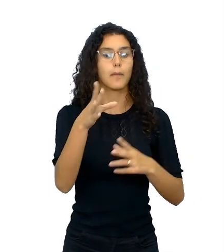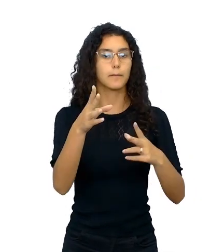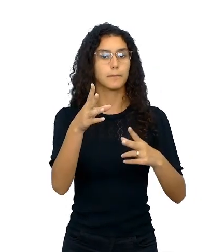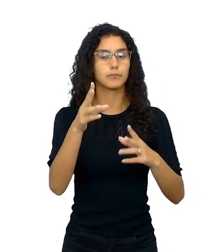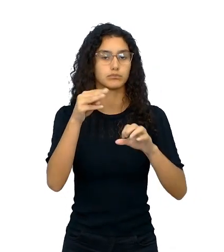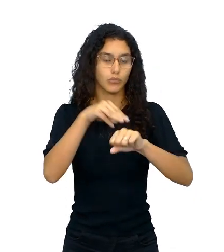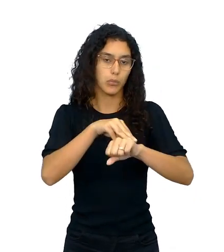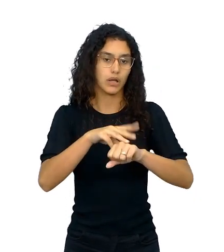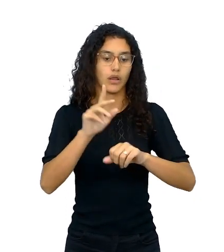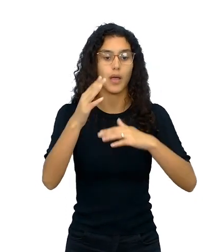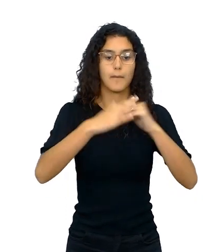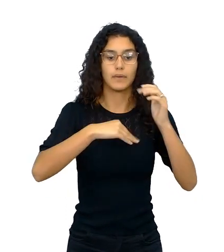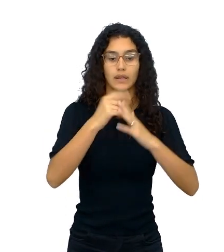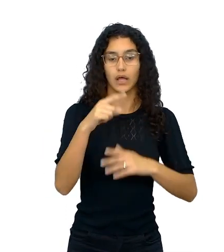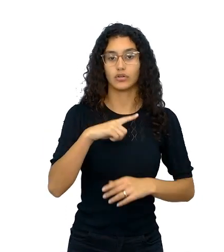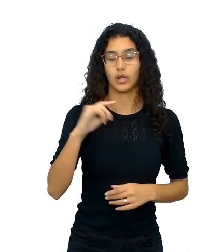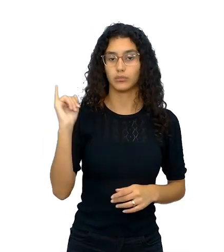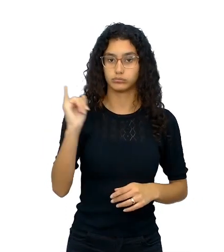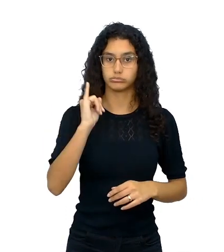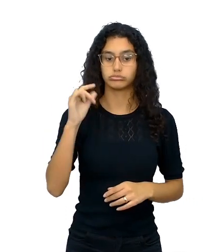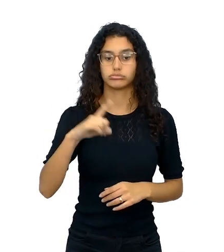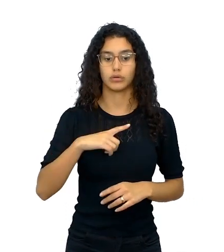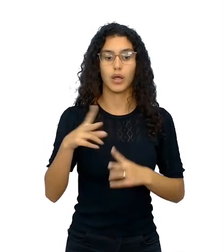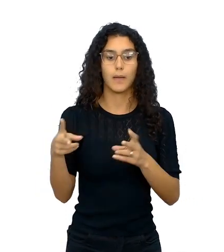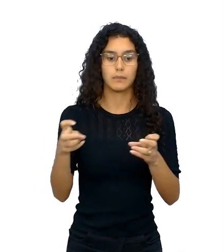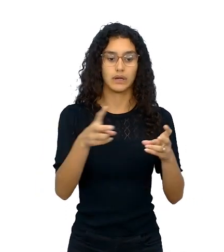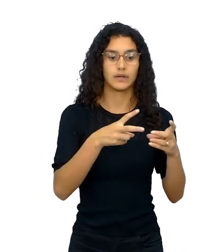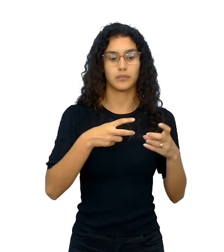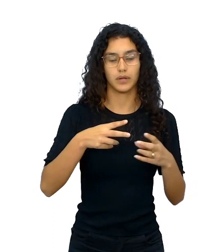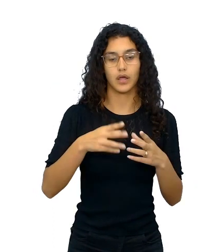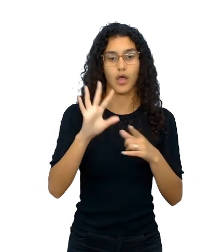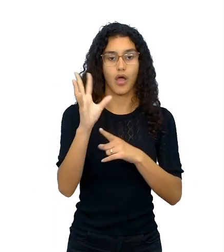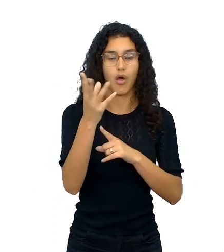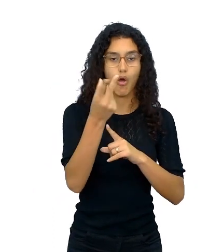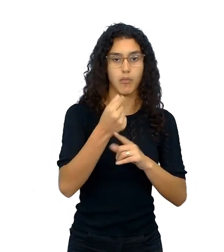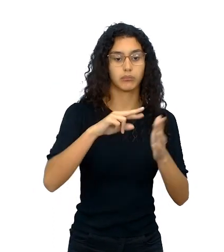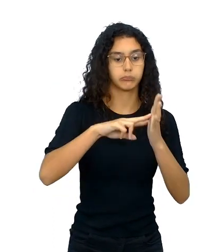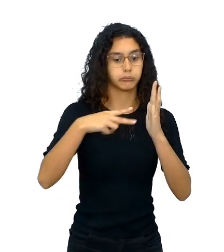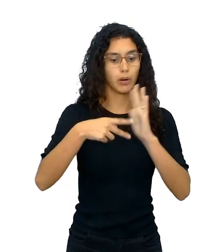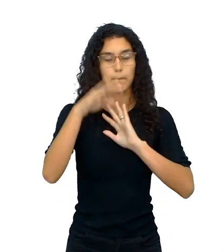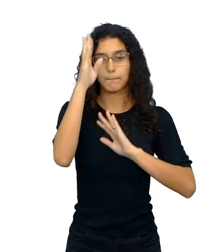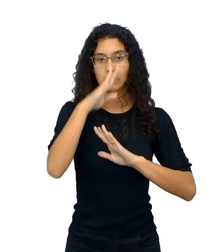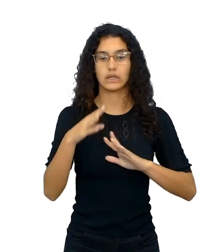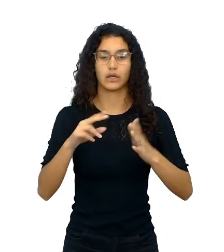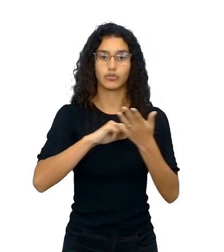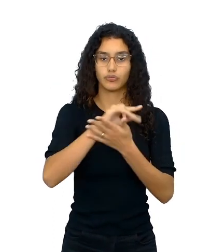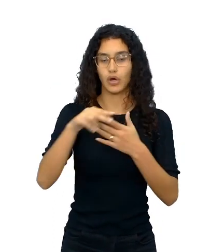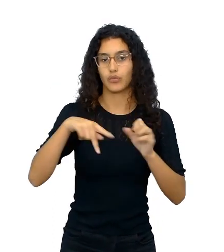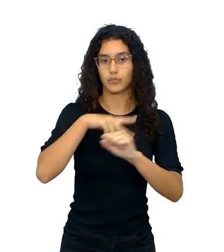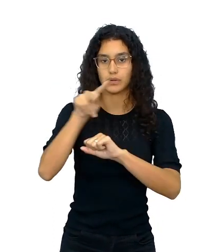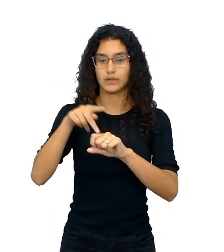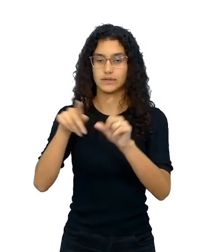Então, essa é a nossa habilidade essencial, analisar obras significativas da literatura brasileira e de outros